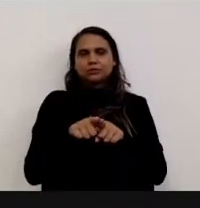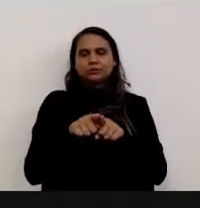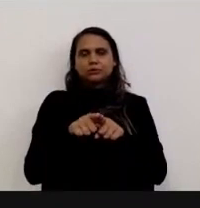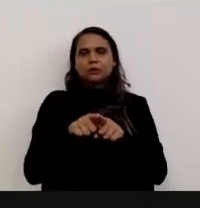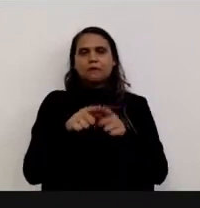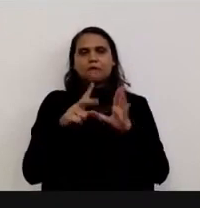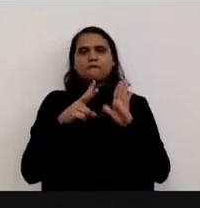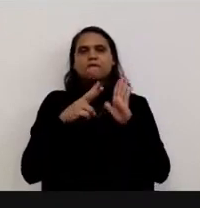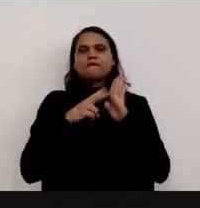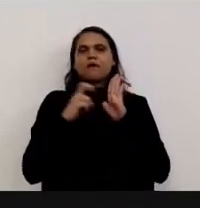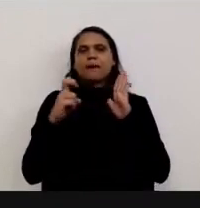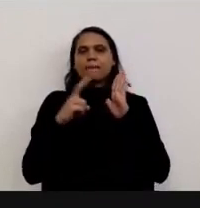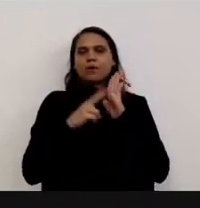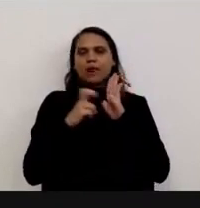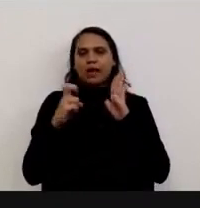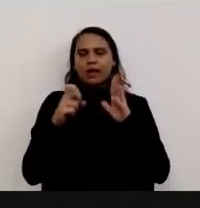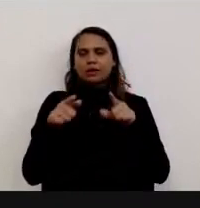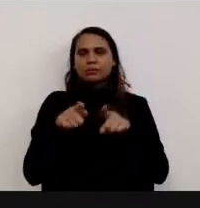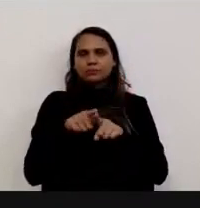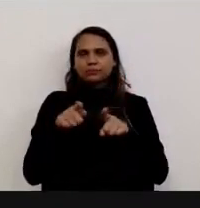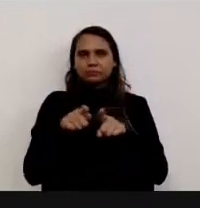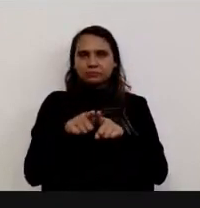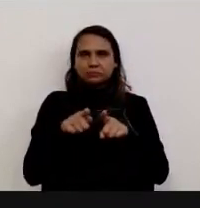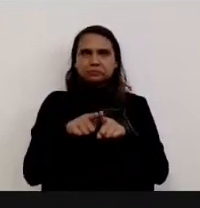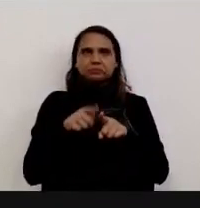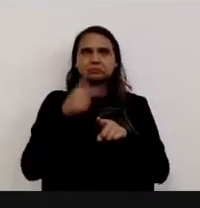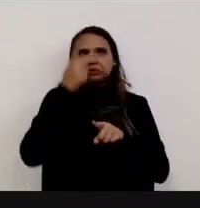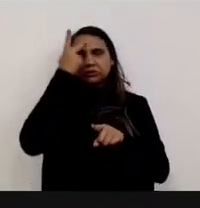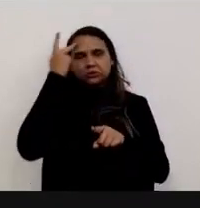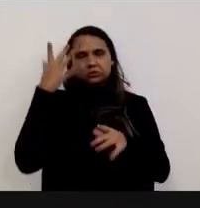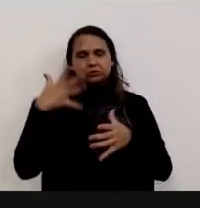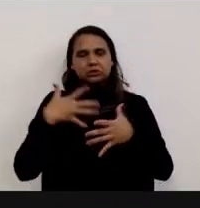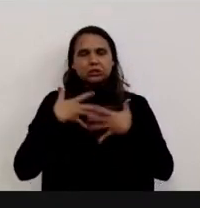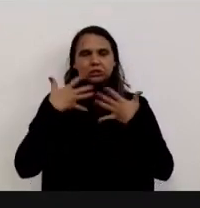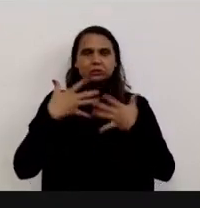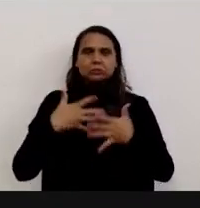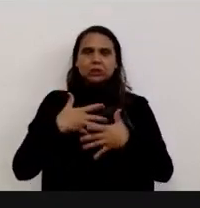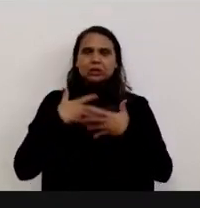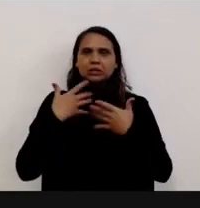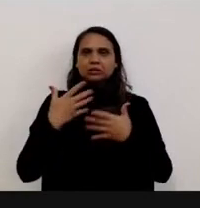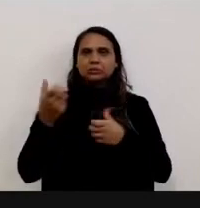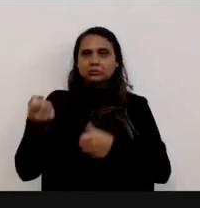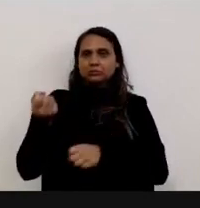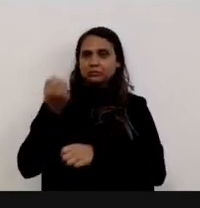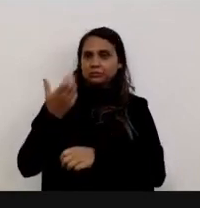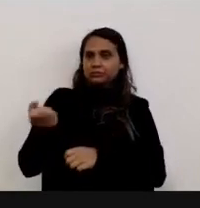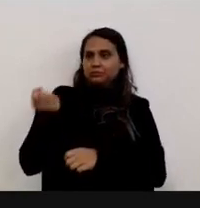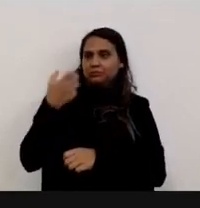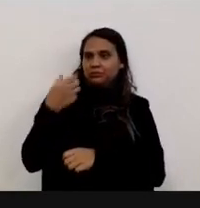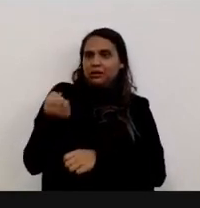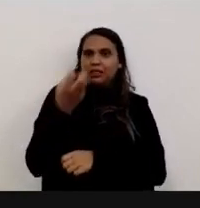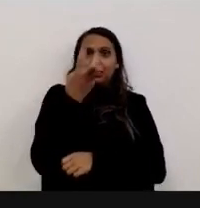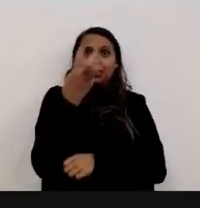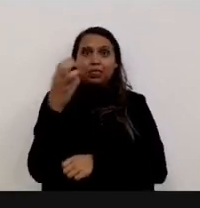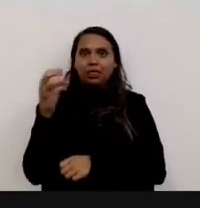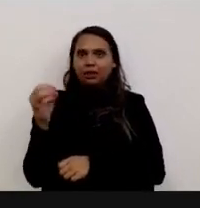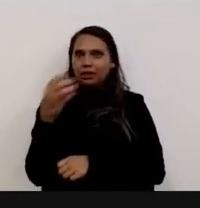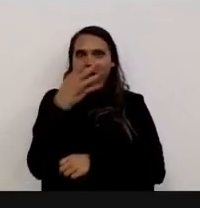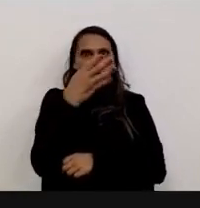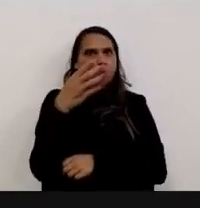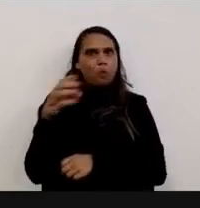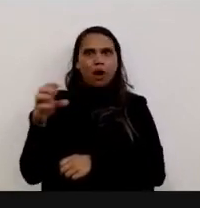vocabulário. O pessoal até animado, foi muito interessante, que eu recebia 30, 40 e-mails por dia com